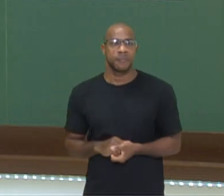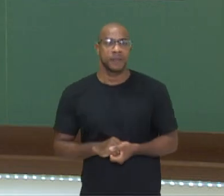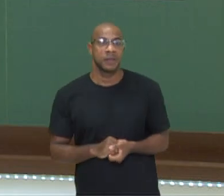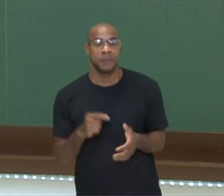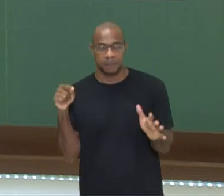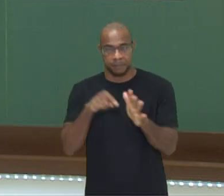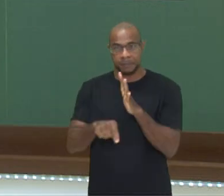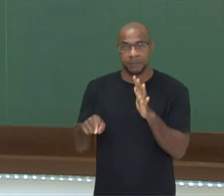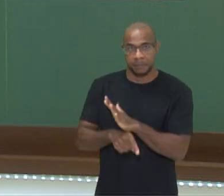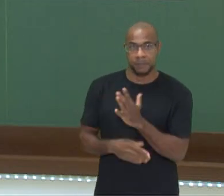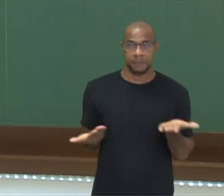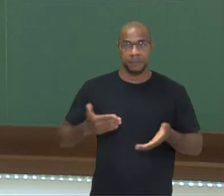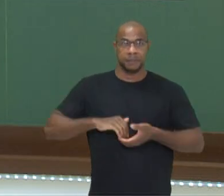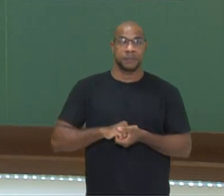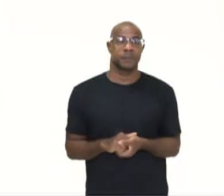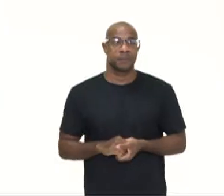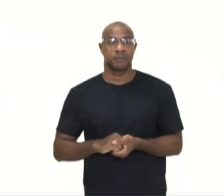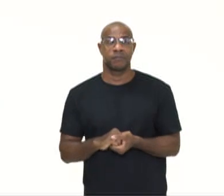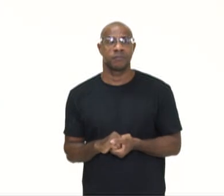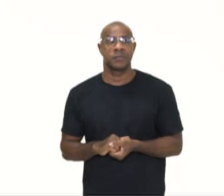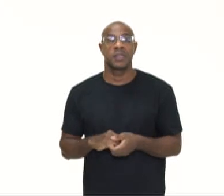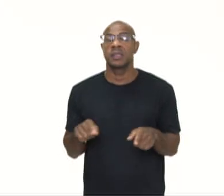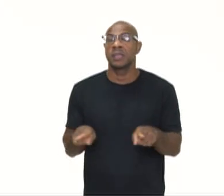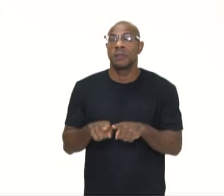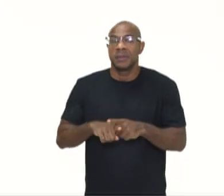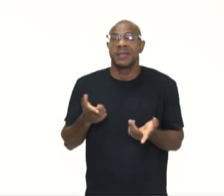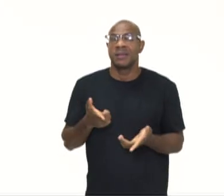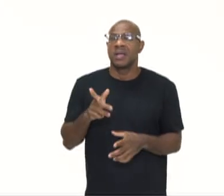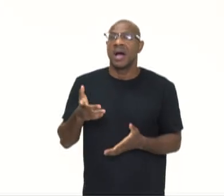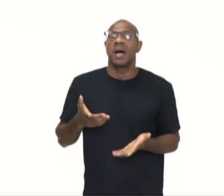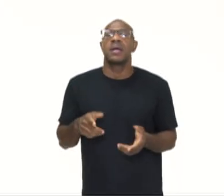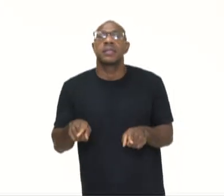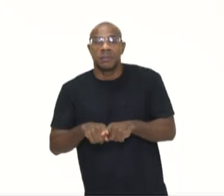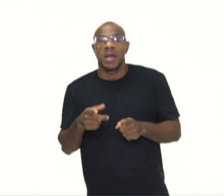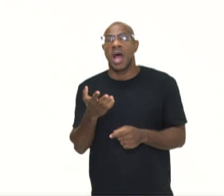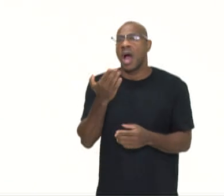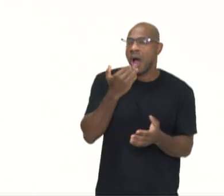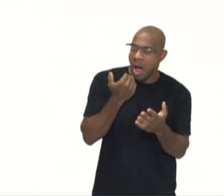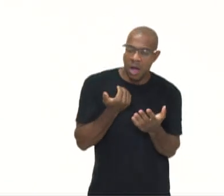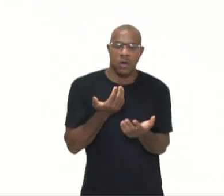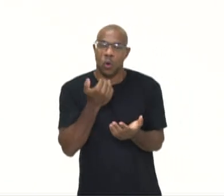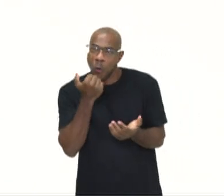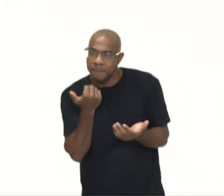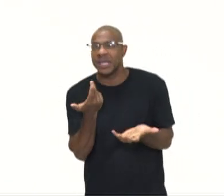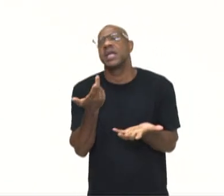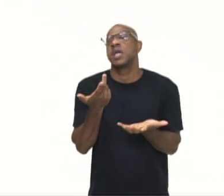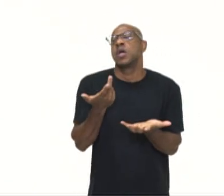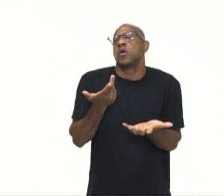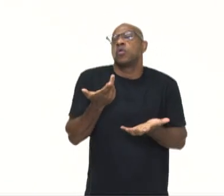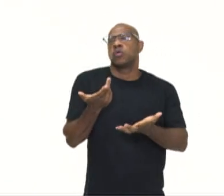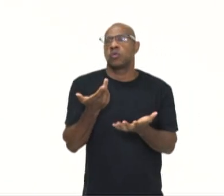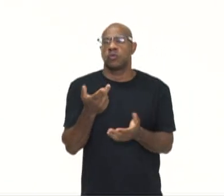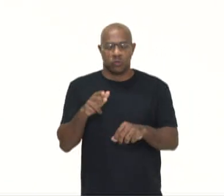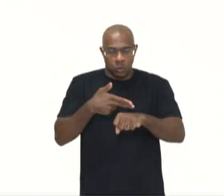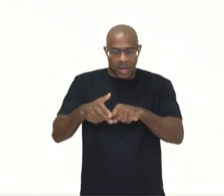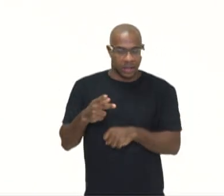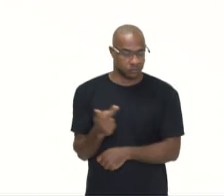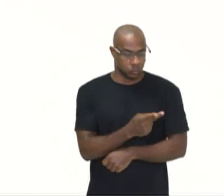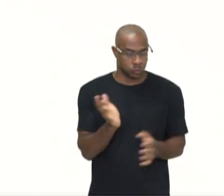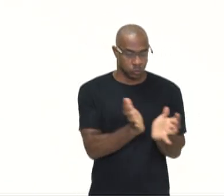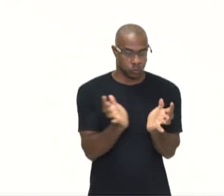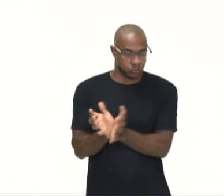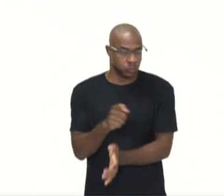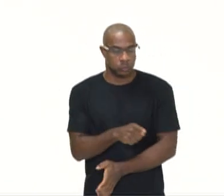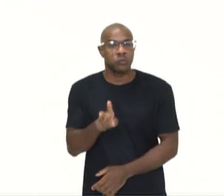Quiz 2 para você. Além de consumir o chocolate, os maias e astecas utilizavam-no